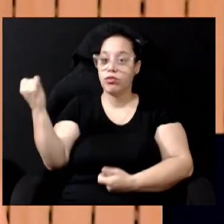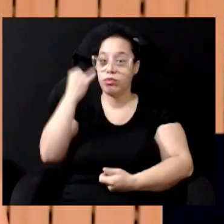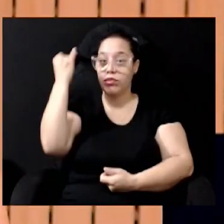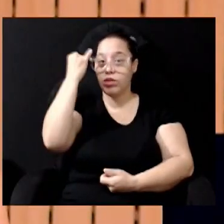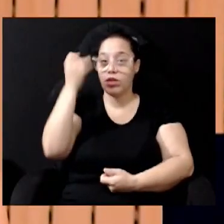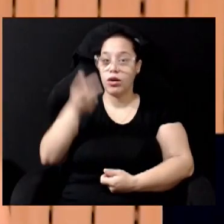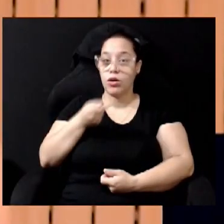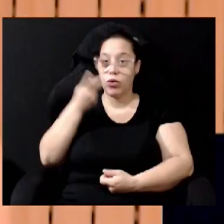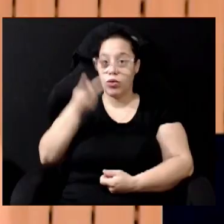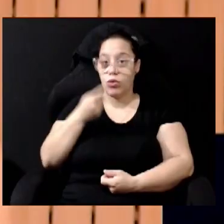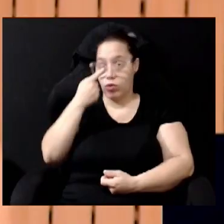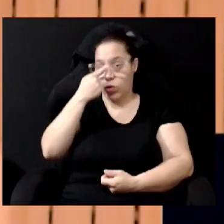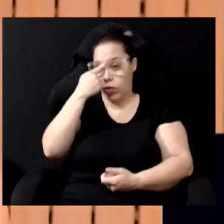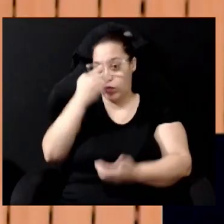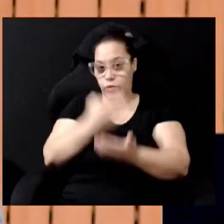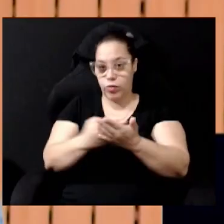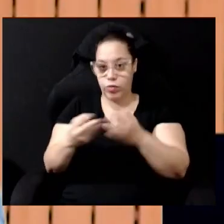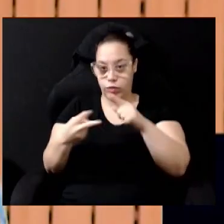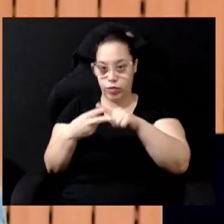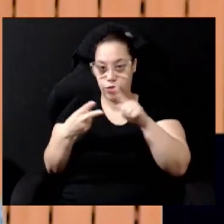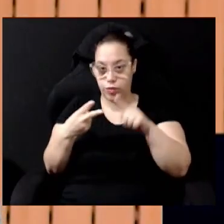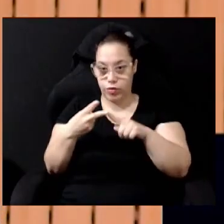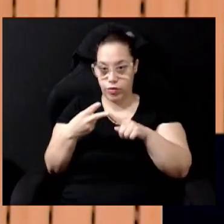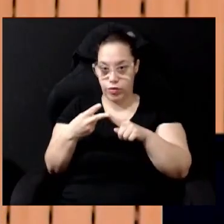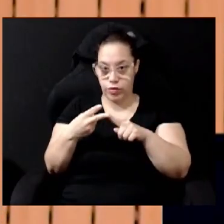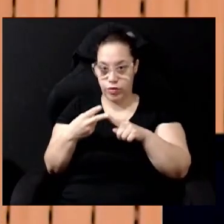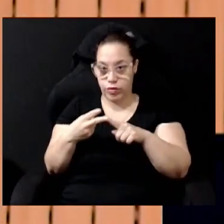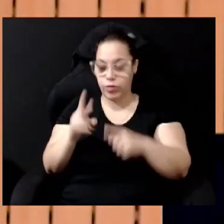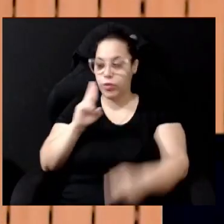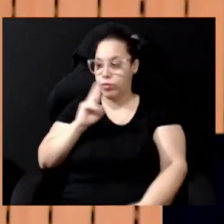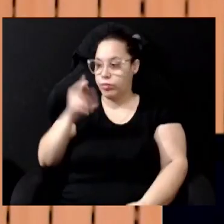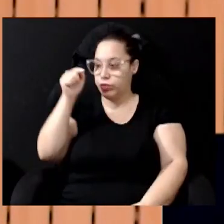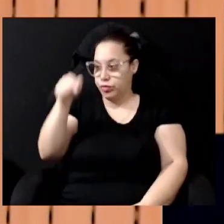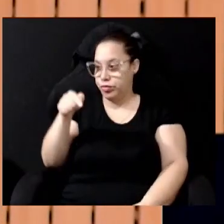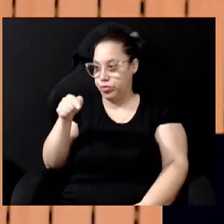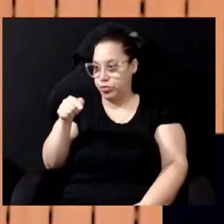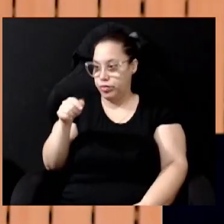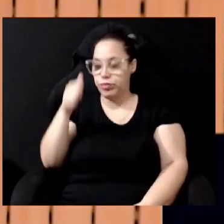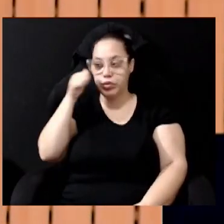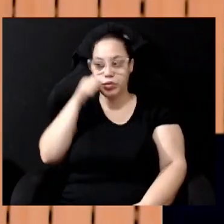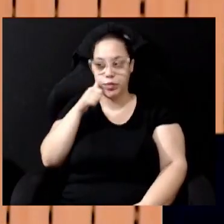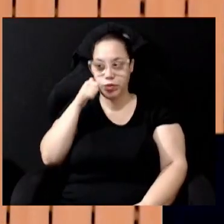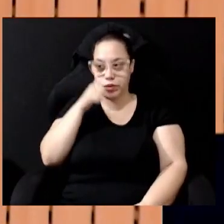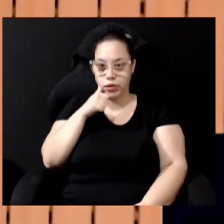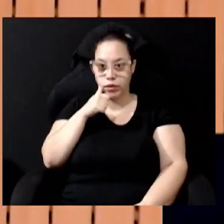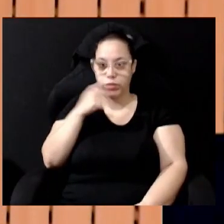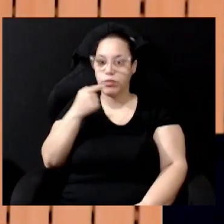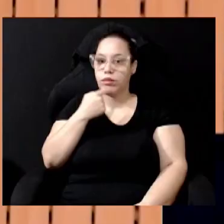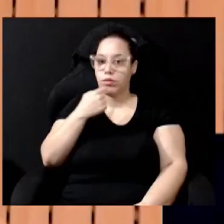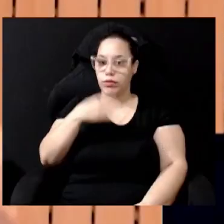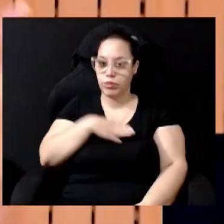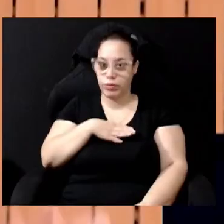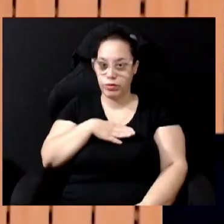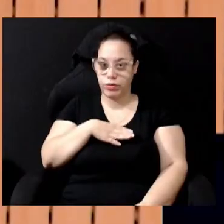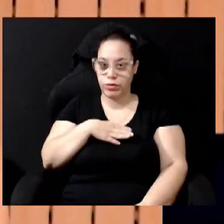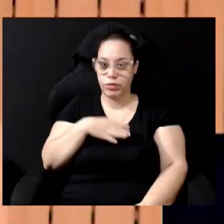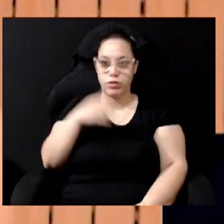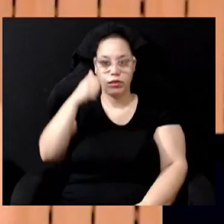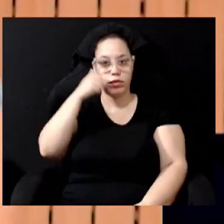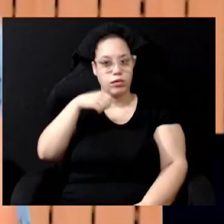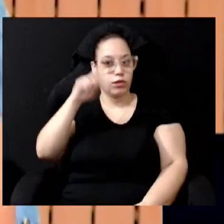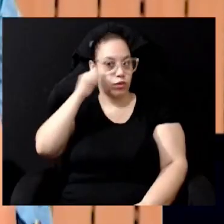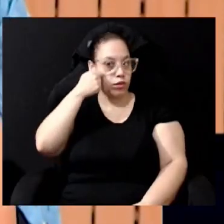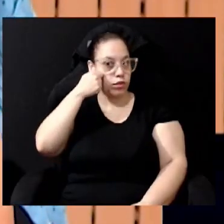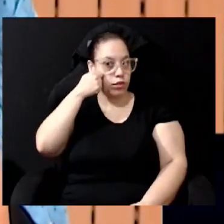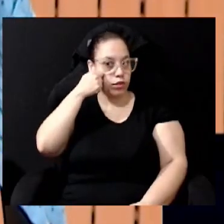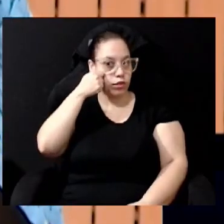de início, 2 coisas que diz respeito também às mulheres de Campinas, as mulheres negras de Campinas e as mulheres